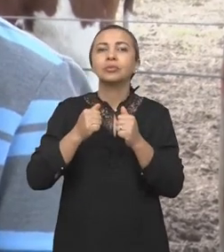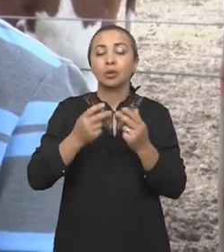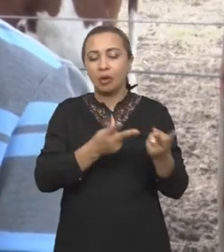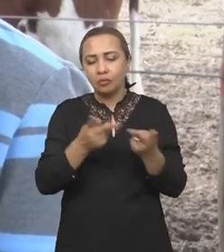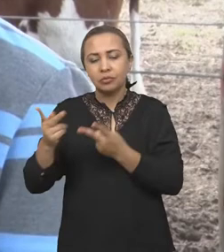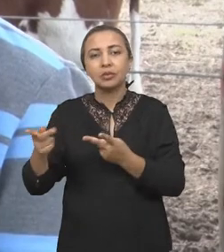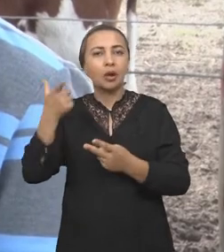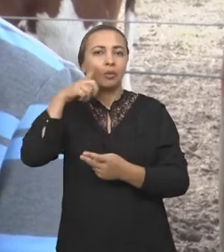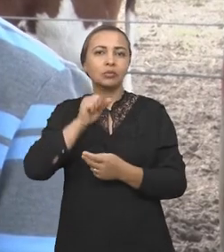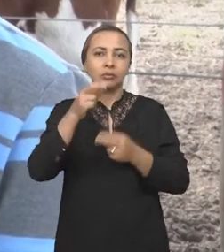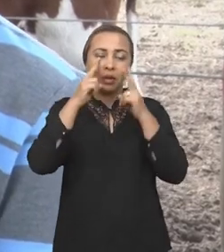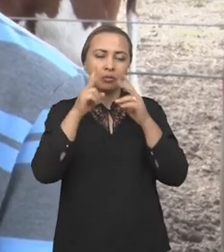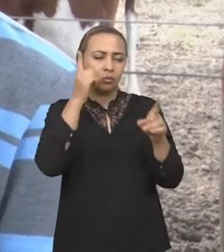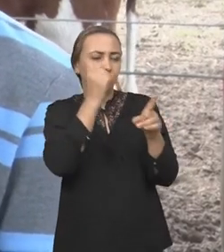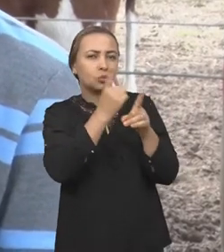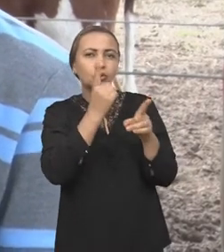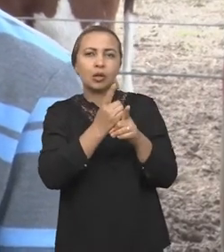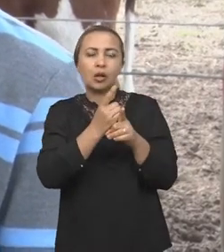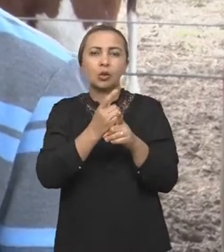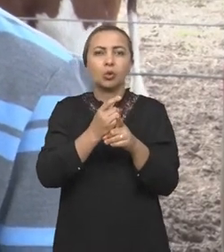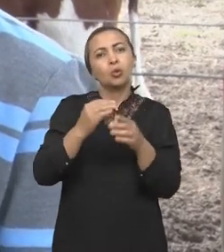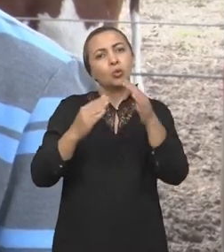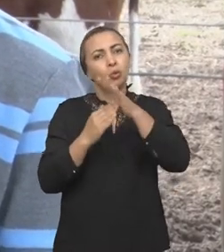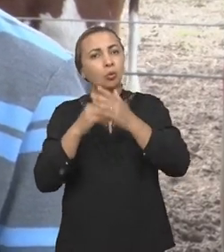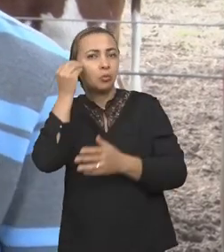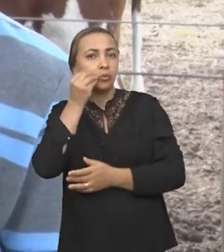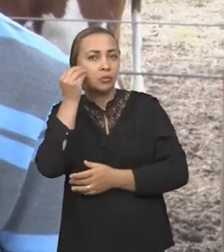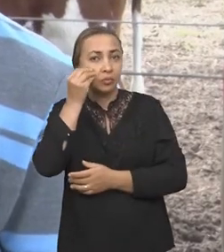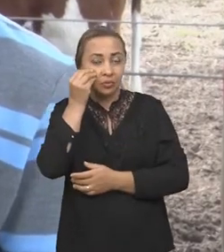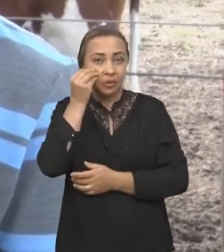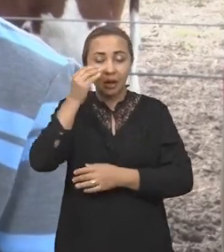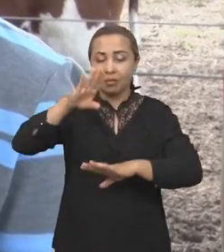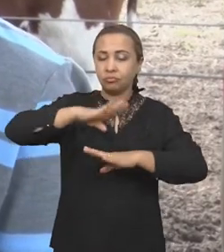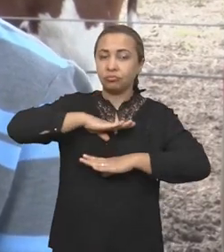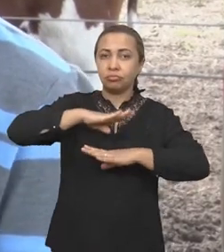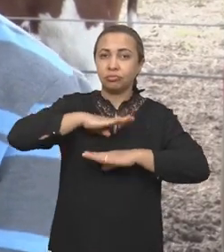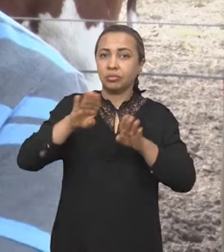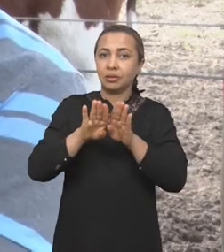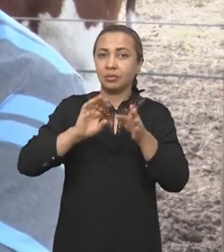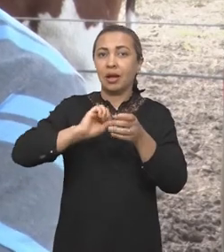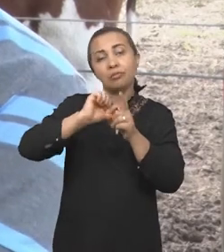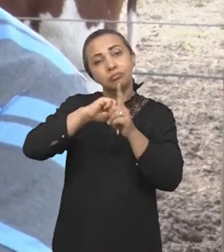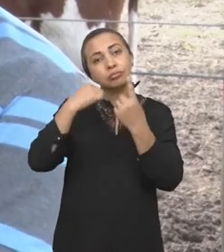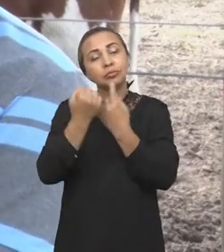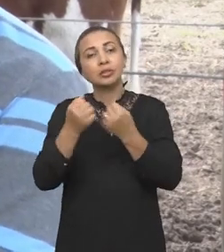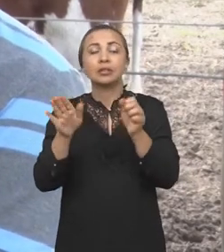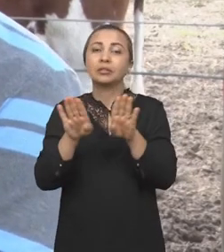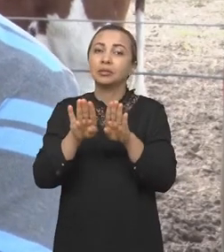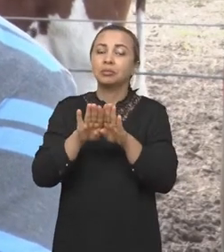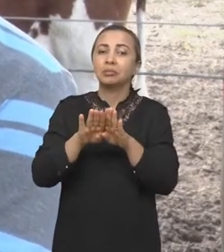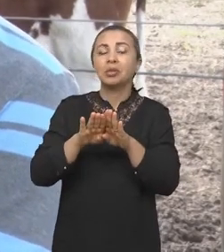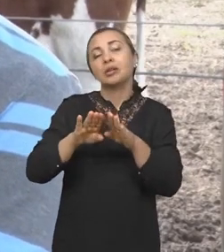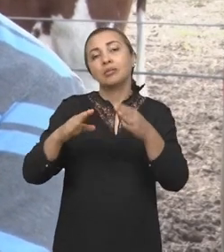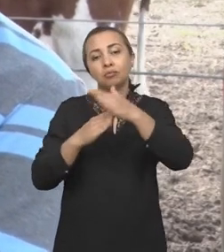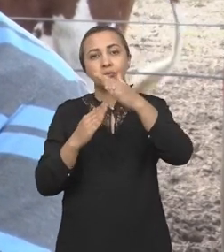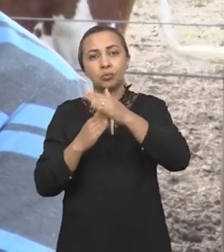gente conseguia identificar, num período experimental, esse comportamento e associando também ao período